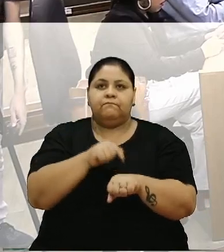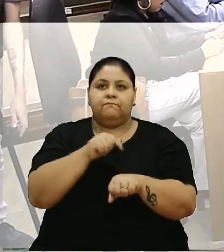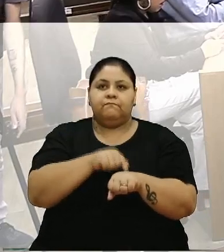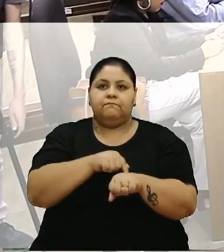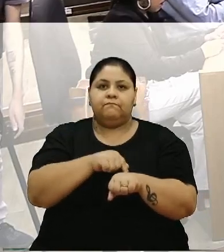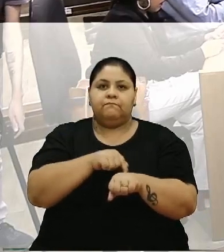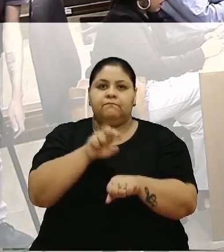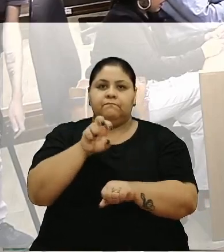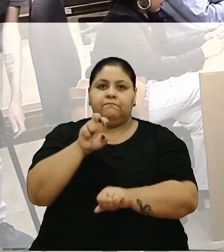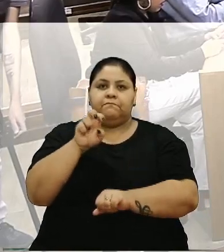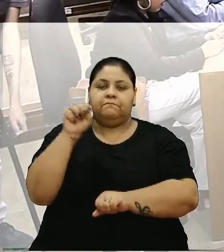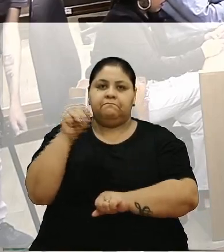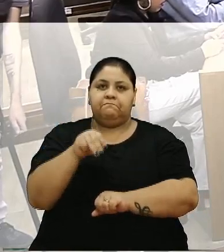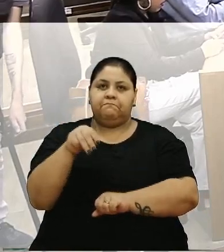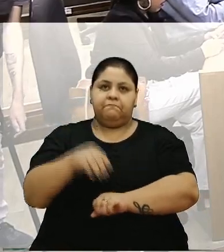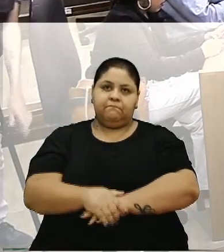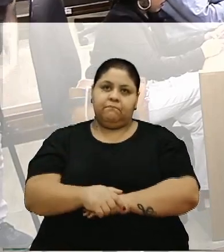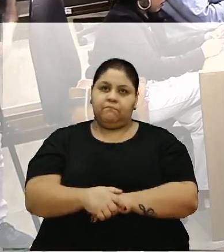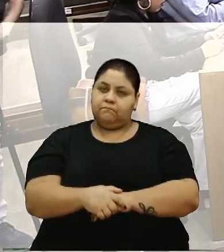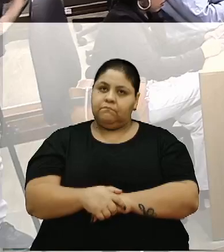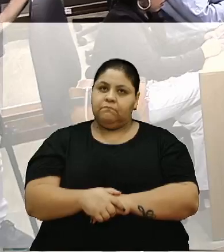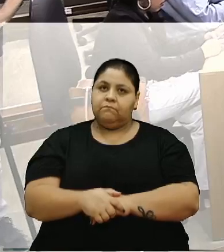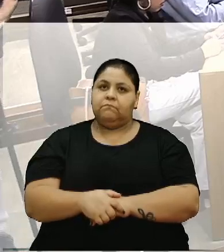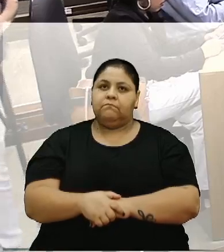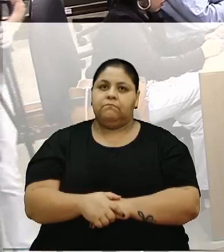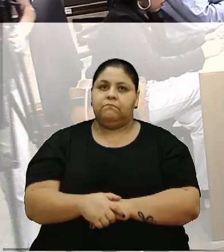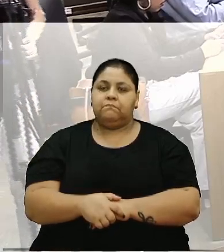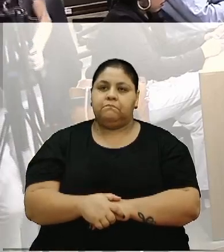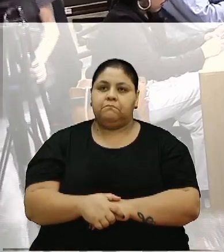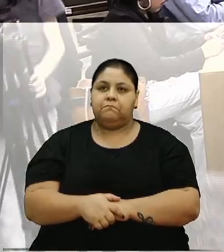até 5 minutos.